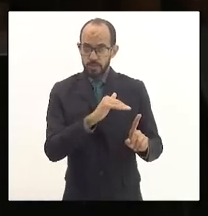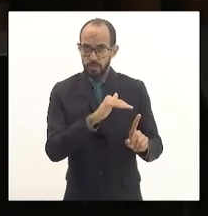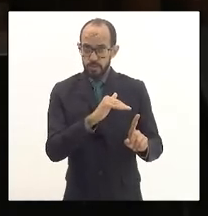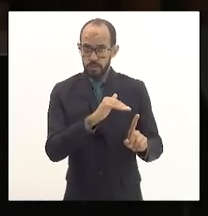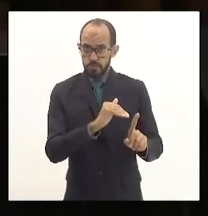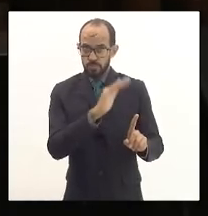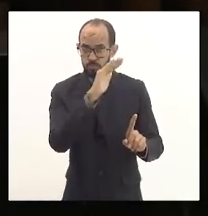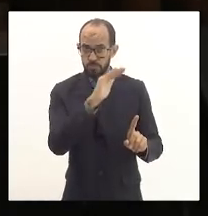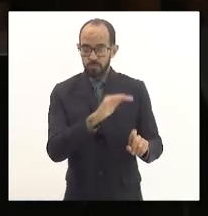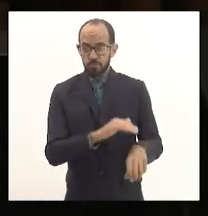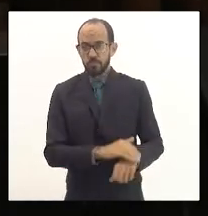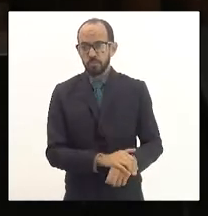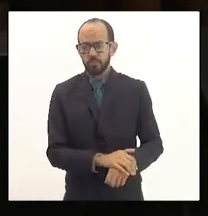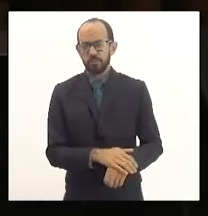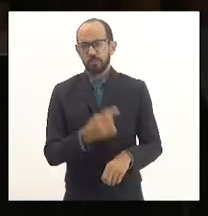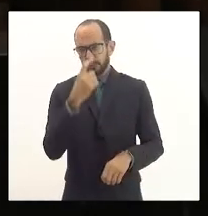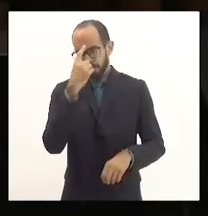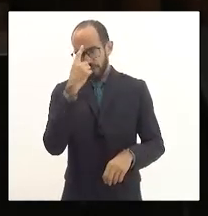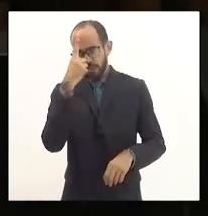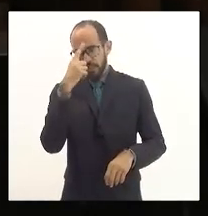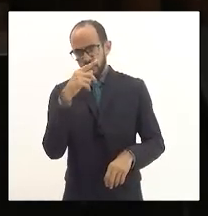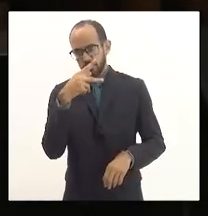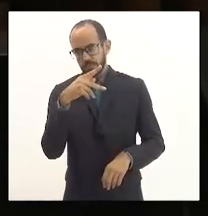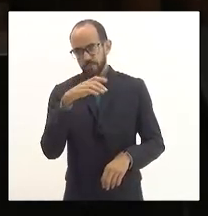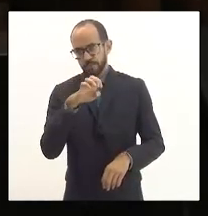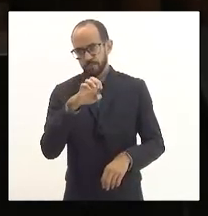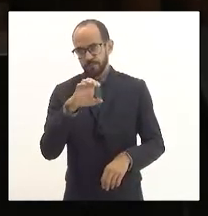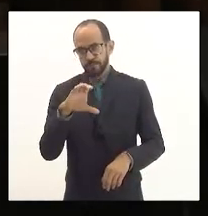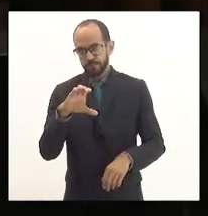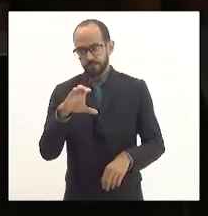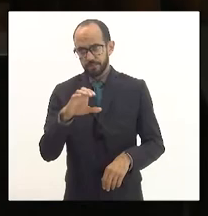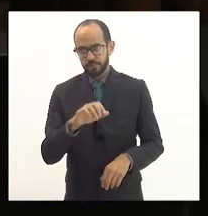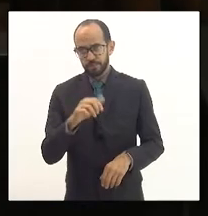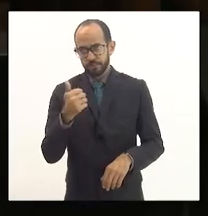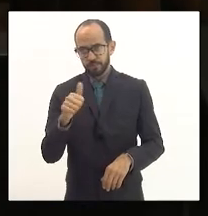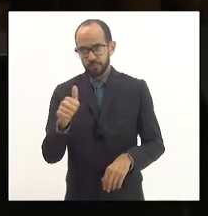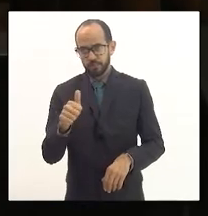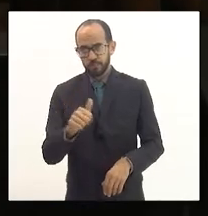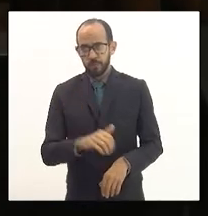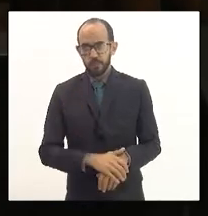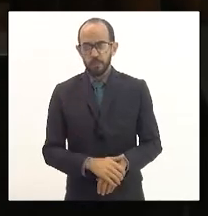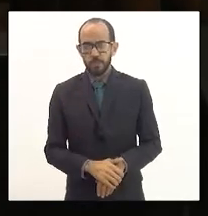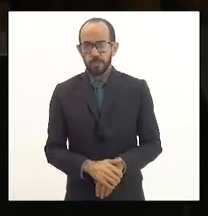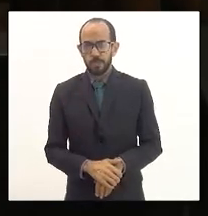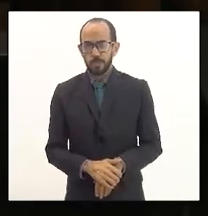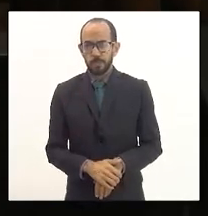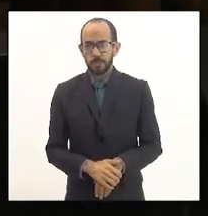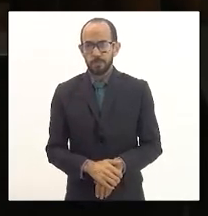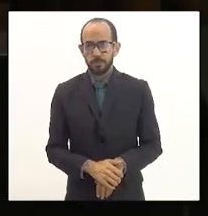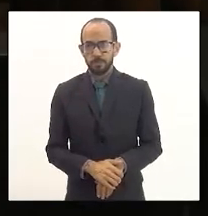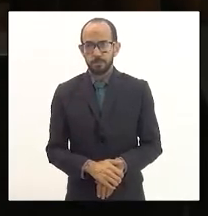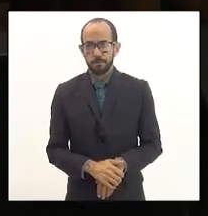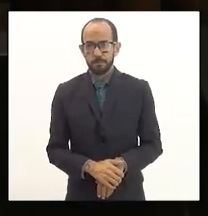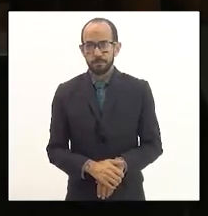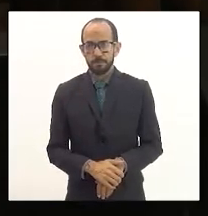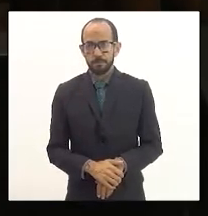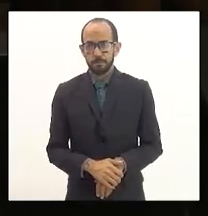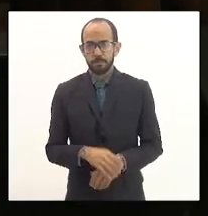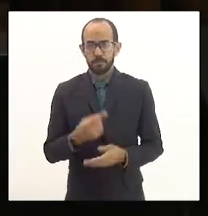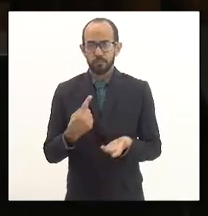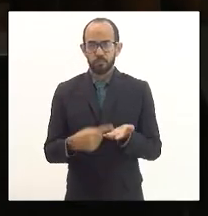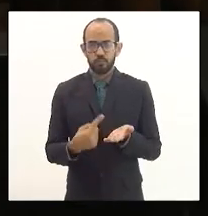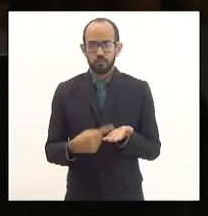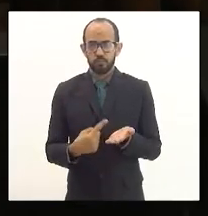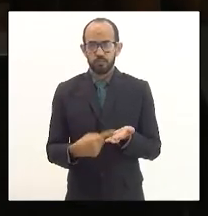a inventar uma PEC né agora tem uma PEC Abec 11 o que já tem um acordo